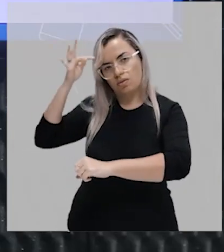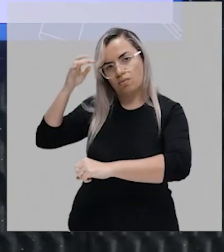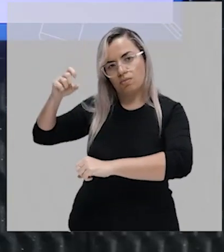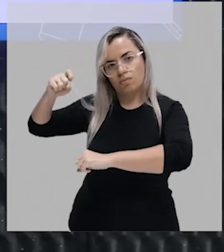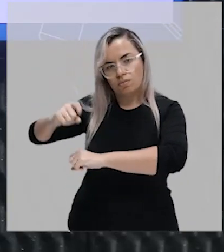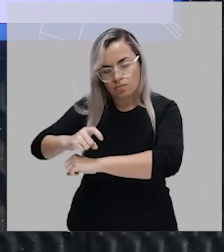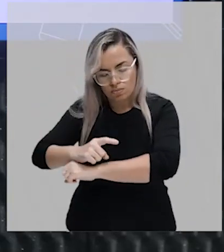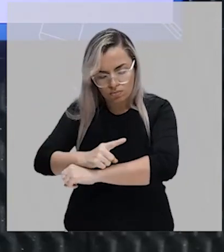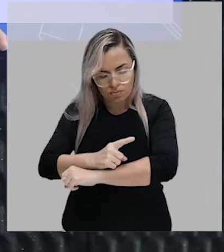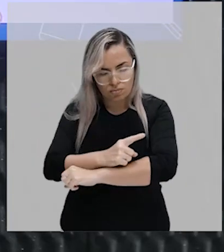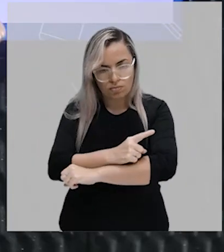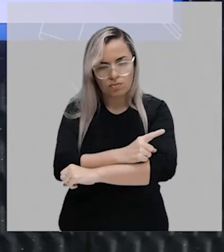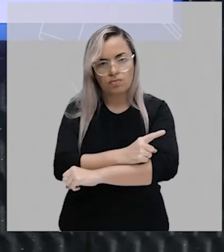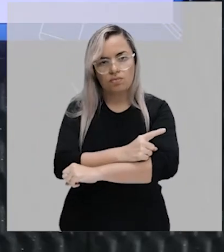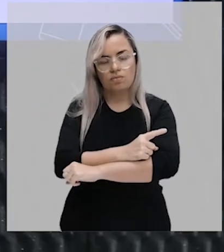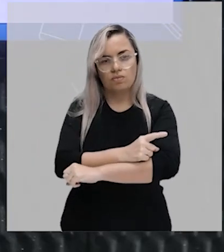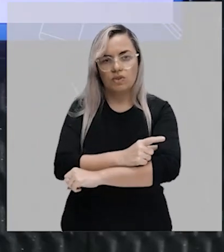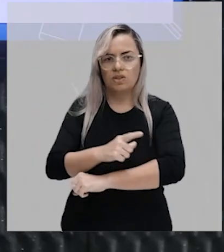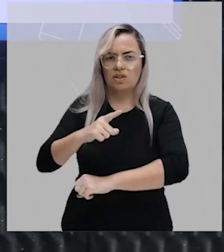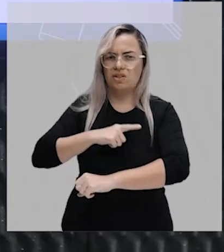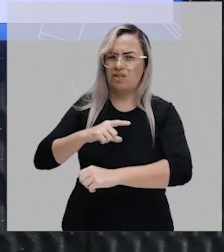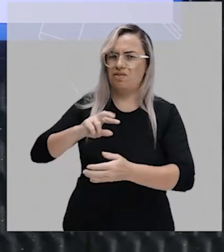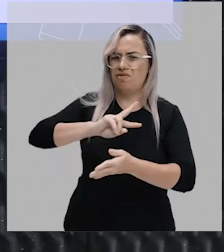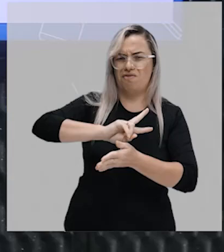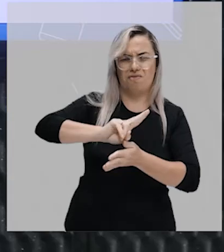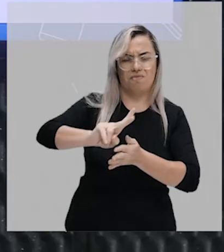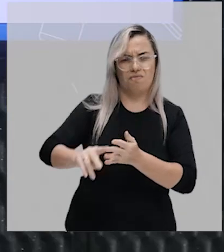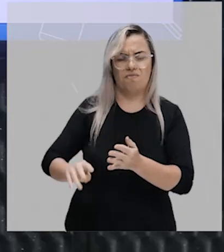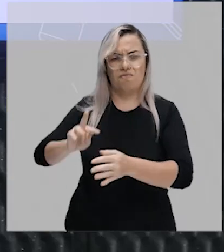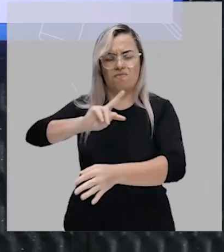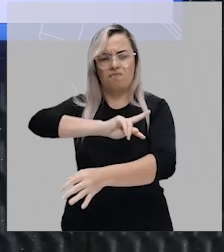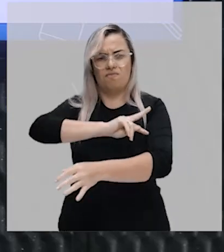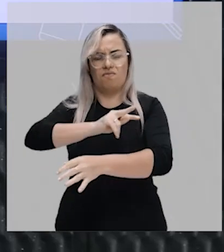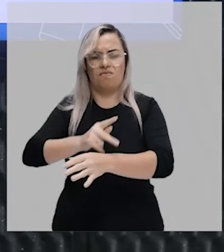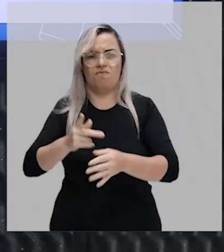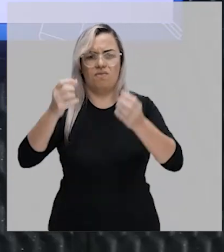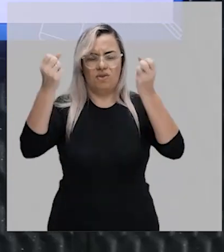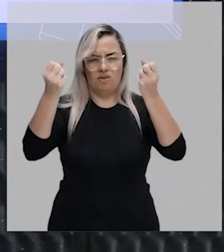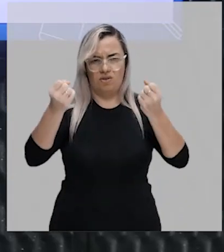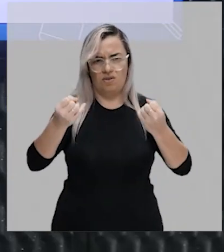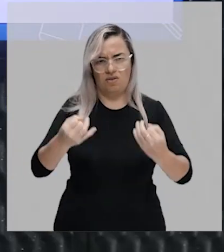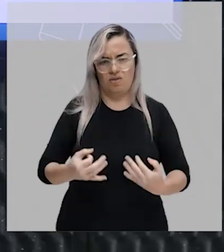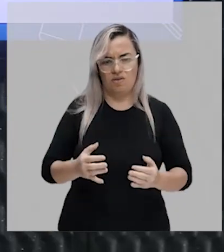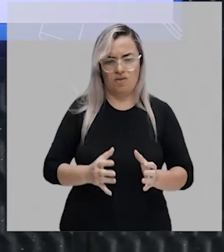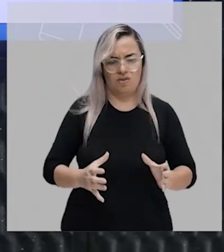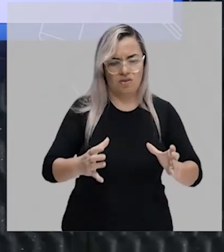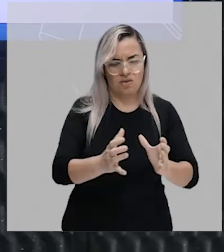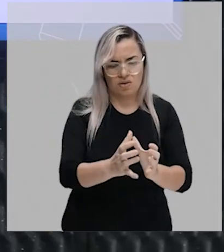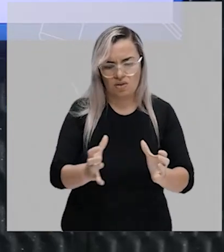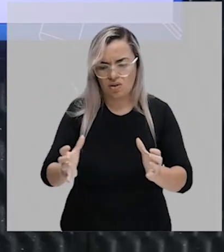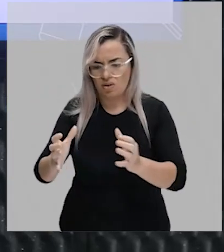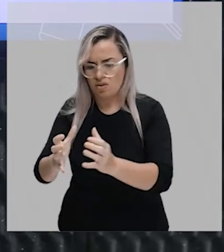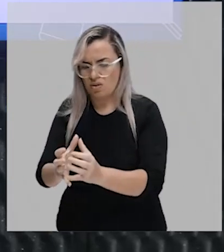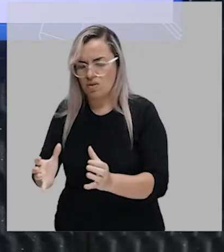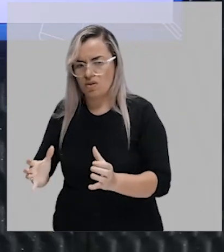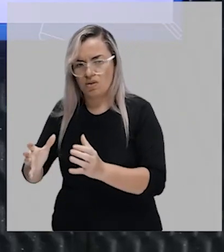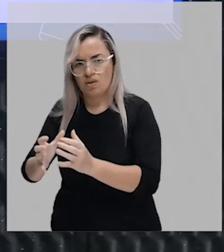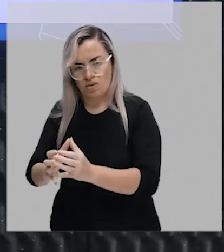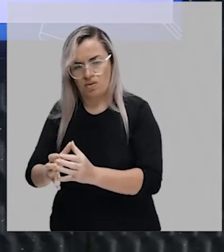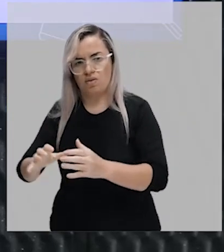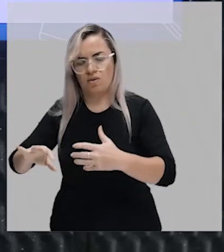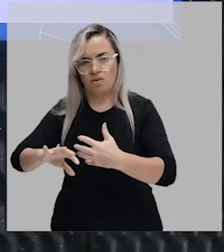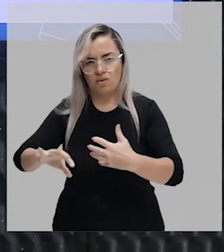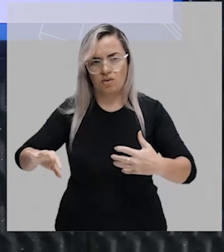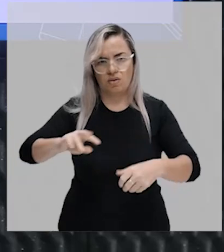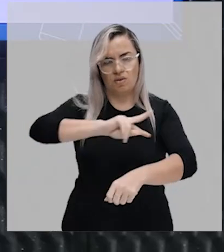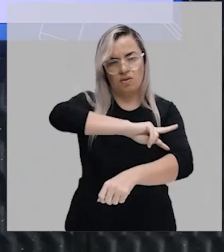das espécies, tem que ter várias hipóteses que explicam fatos isolados. E esses fatos isolados, né, com